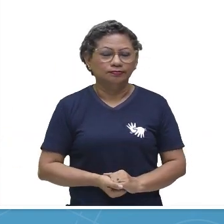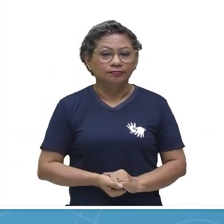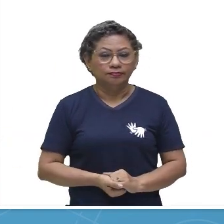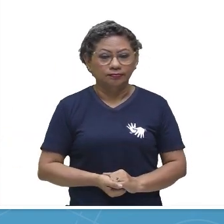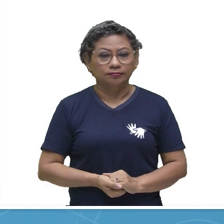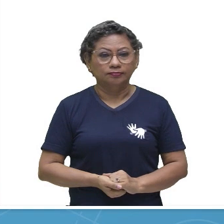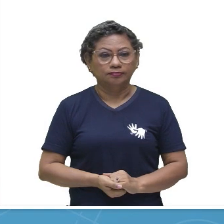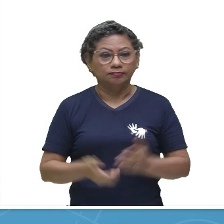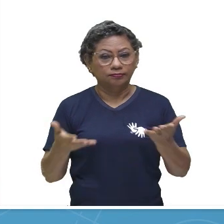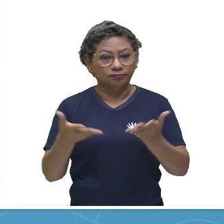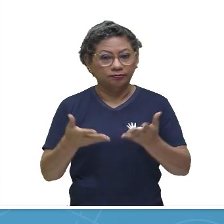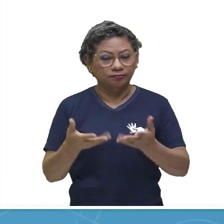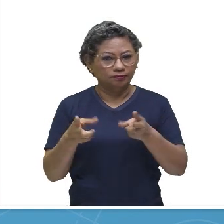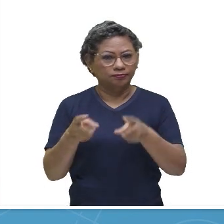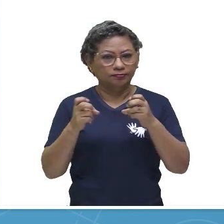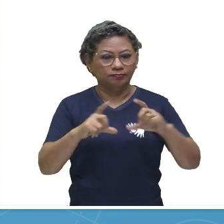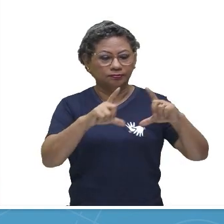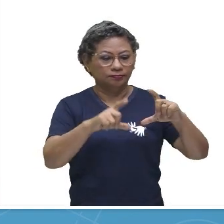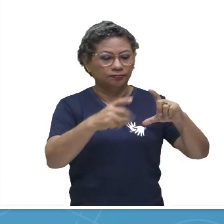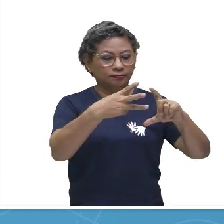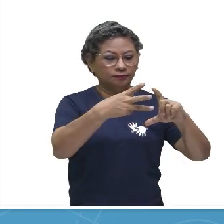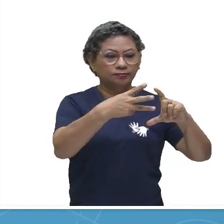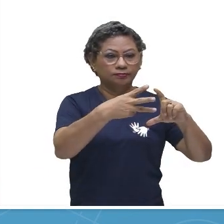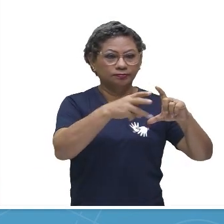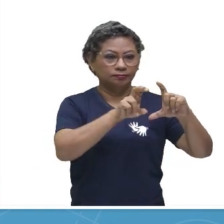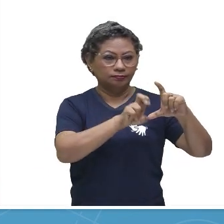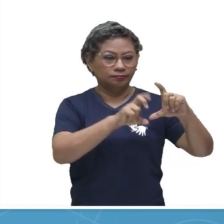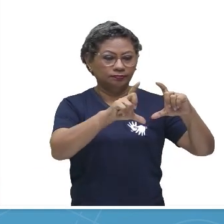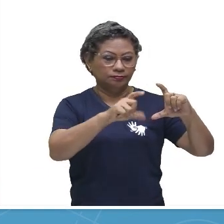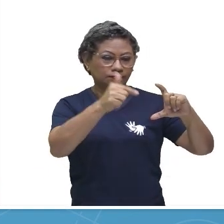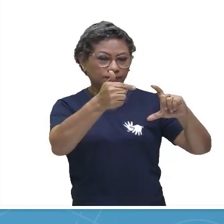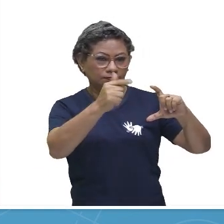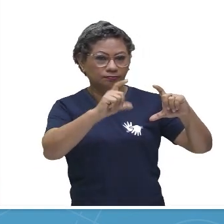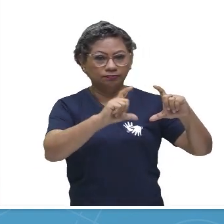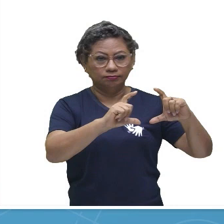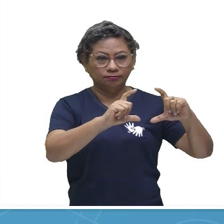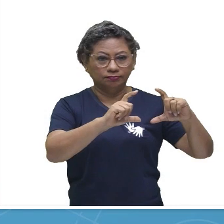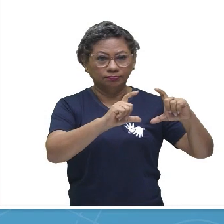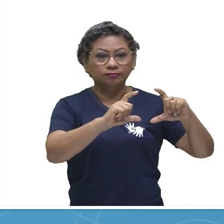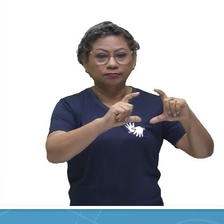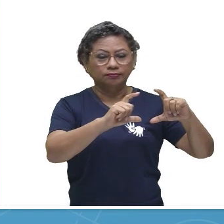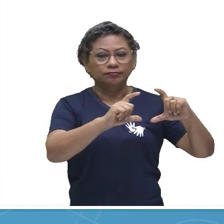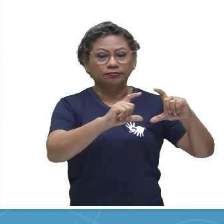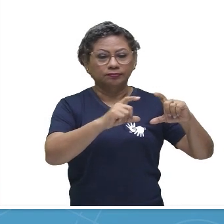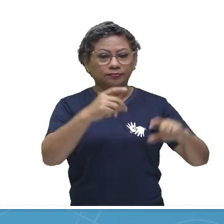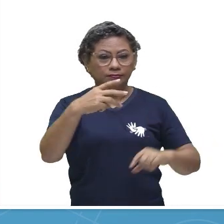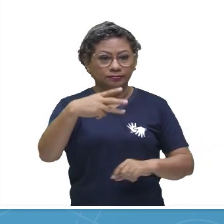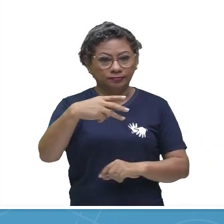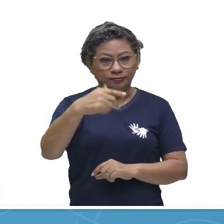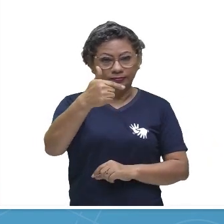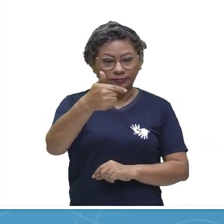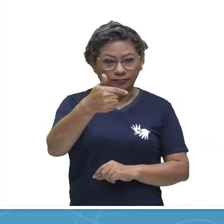Né? 3 quintos ao quadrado. Então, eu tenho 3 ao quadrado e 5 ao quadrado. Resolvendo as potências, 3 ao quadrado,